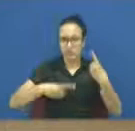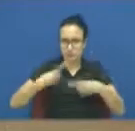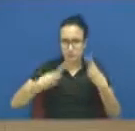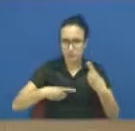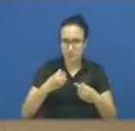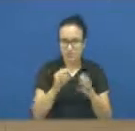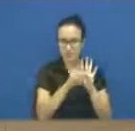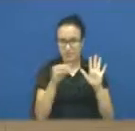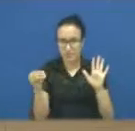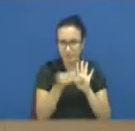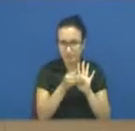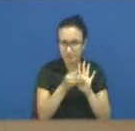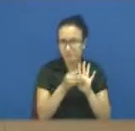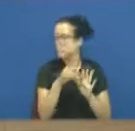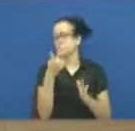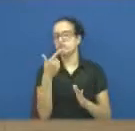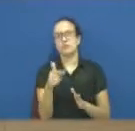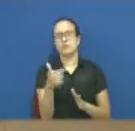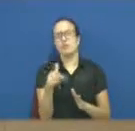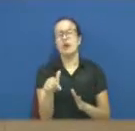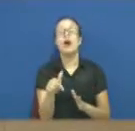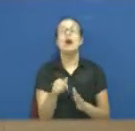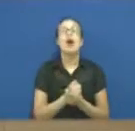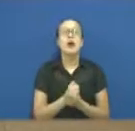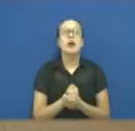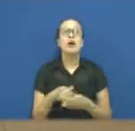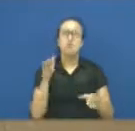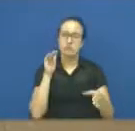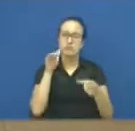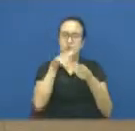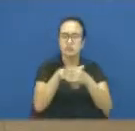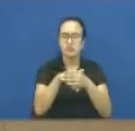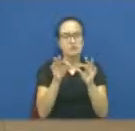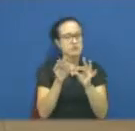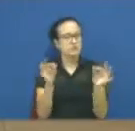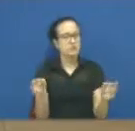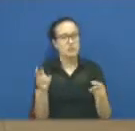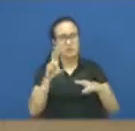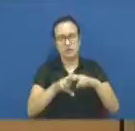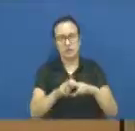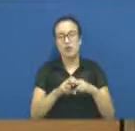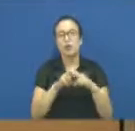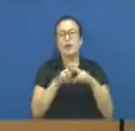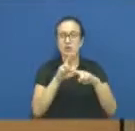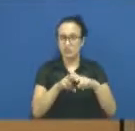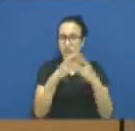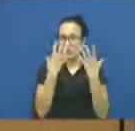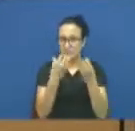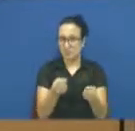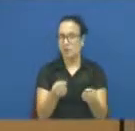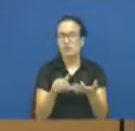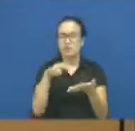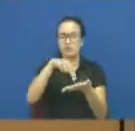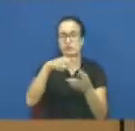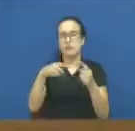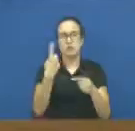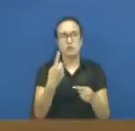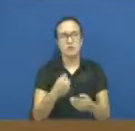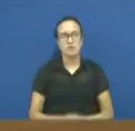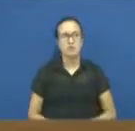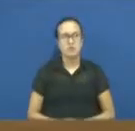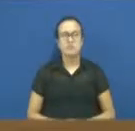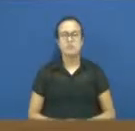emenda? Não havendo, a mesma vai à votação. E a votação é simbólica. Os sentados aprovam, os de pé